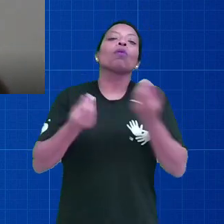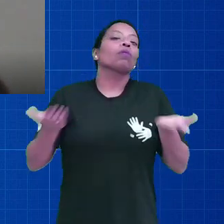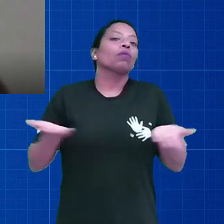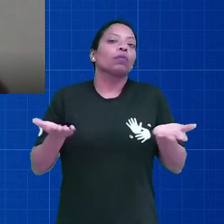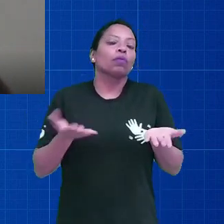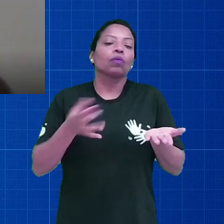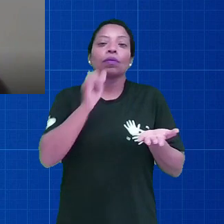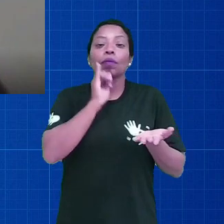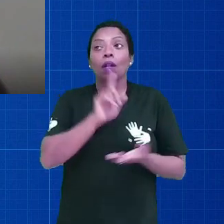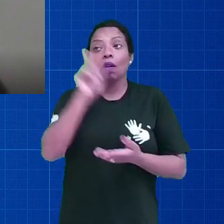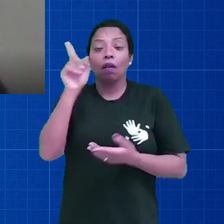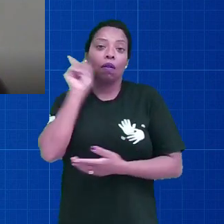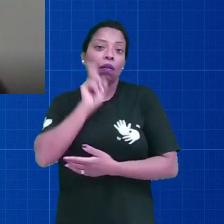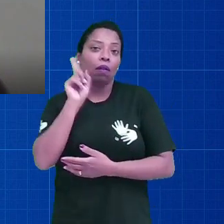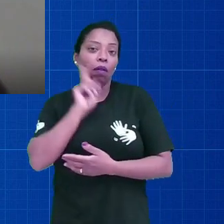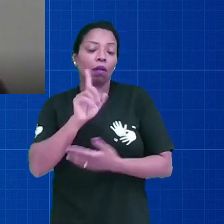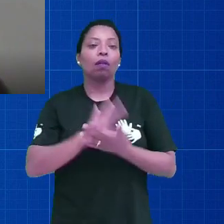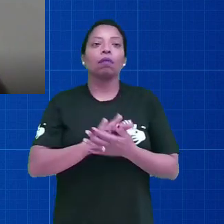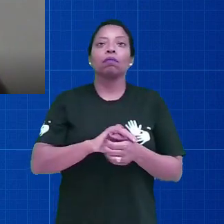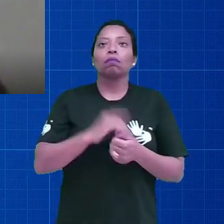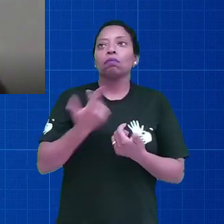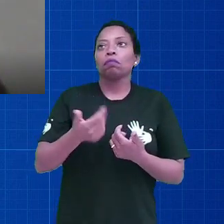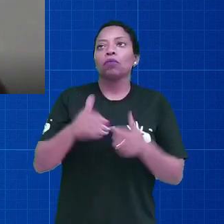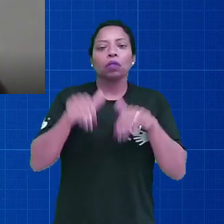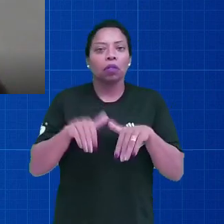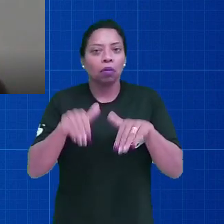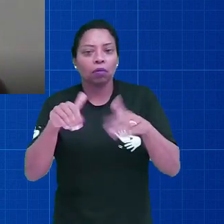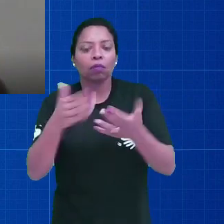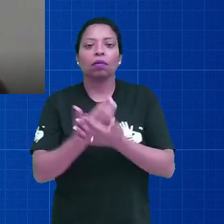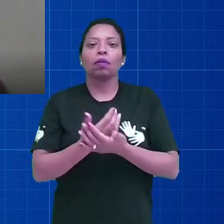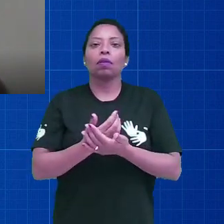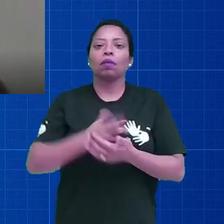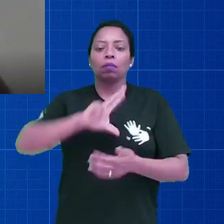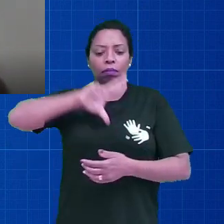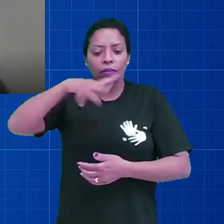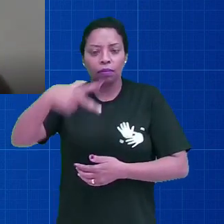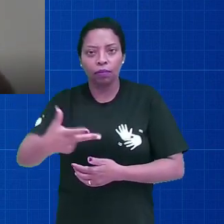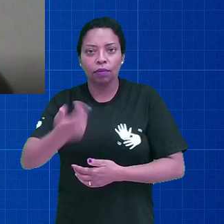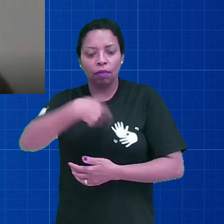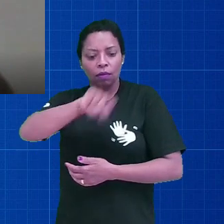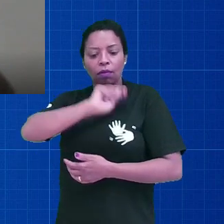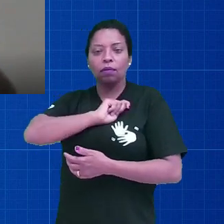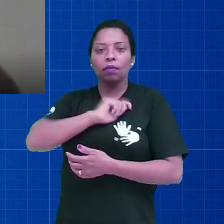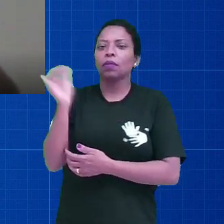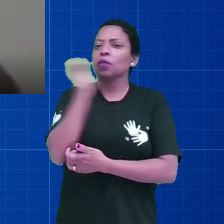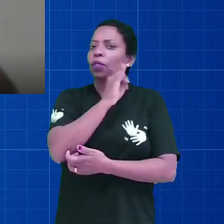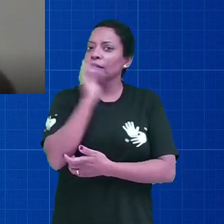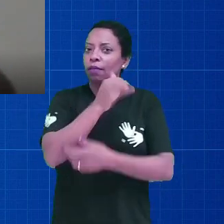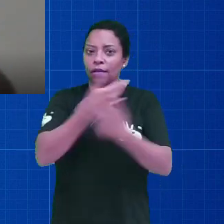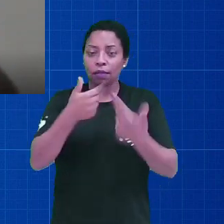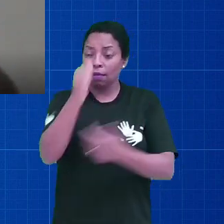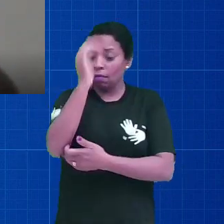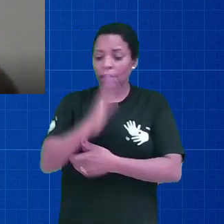Estados Unidos, ali principalmente a região da Califórnia, Austrália, Portugal, Espanha, Itália, né, e